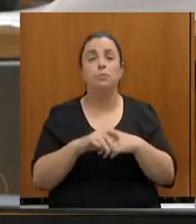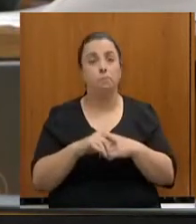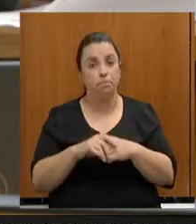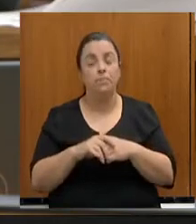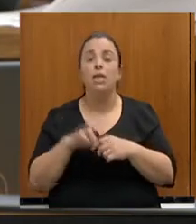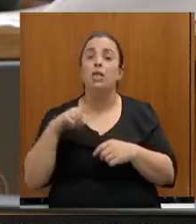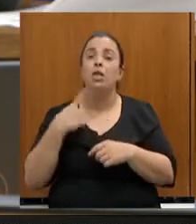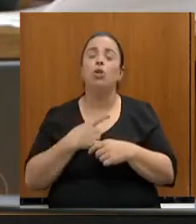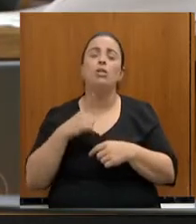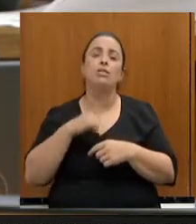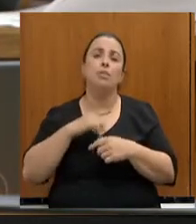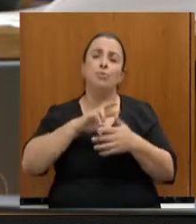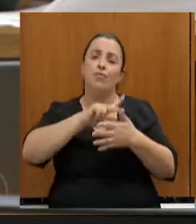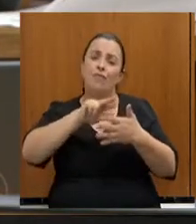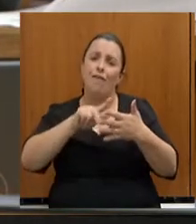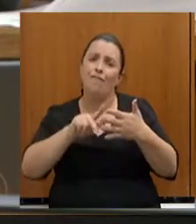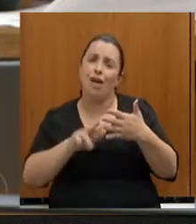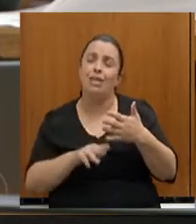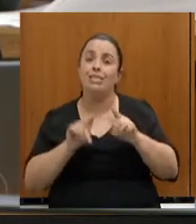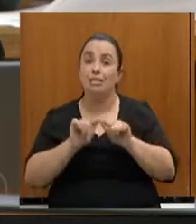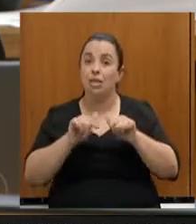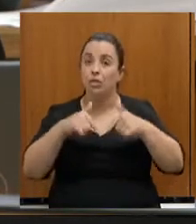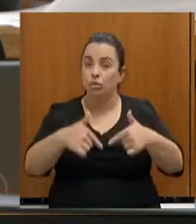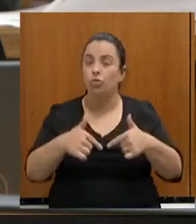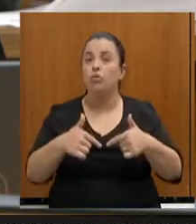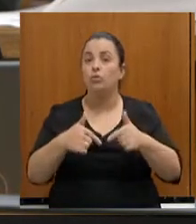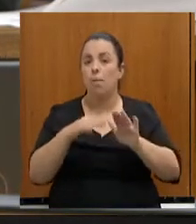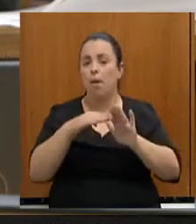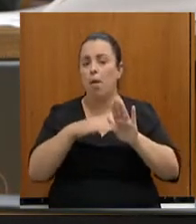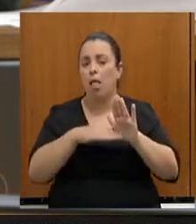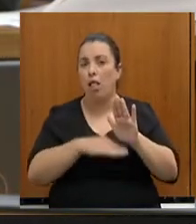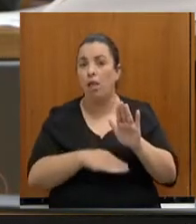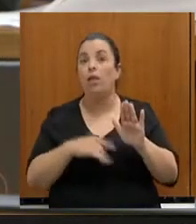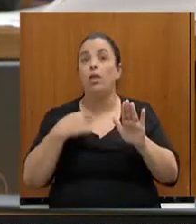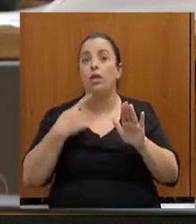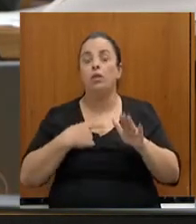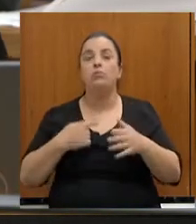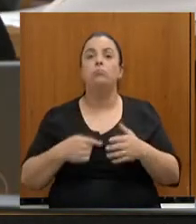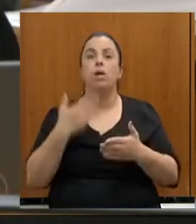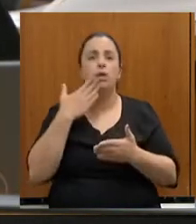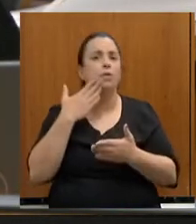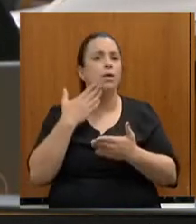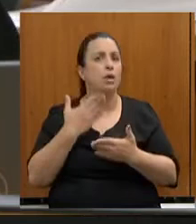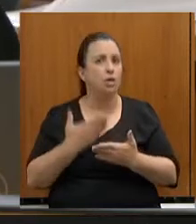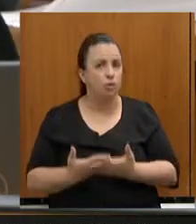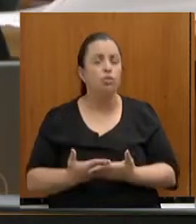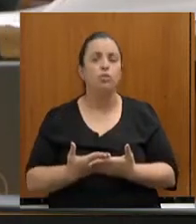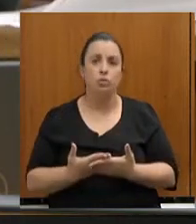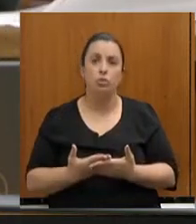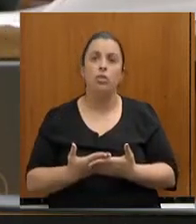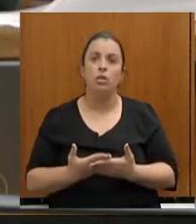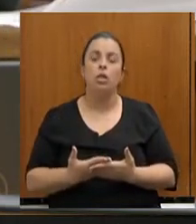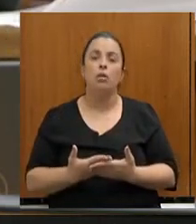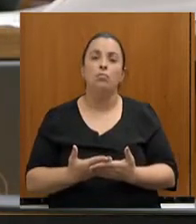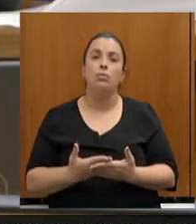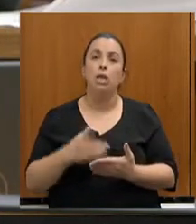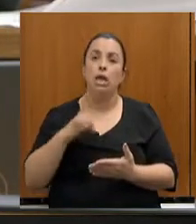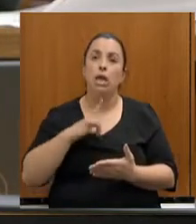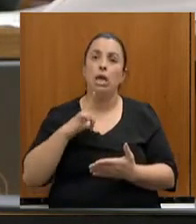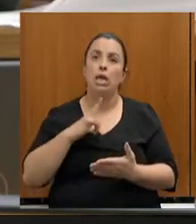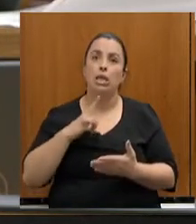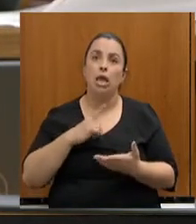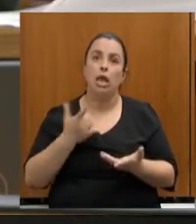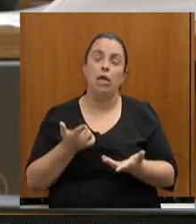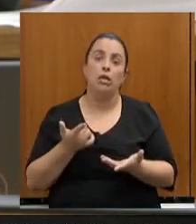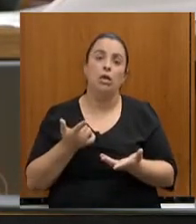temos uma série de ações que temos certeza que né apesar da fonte do recurso ser uma